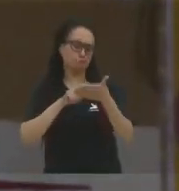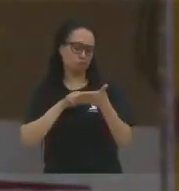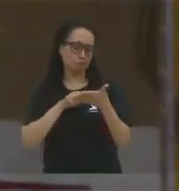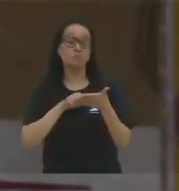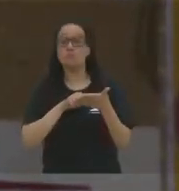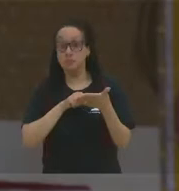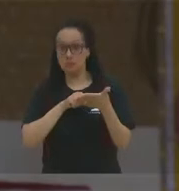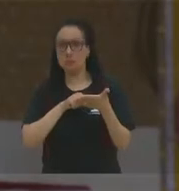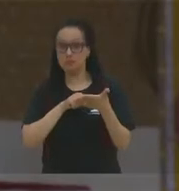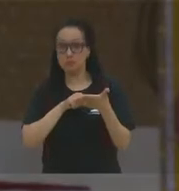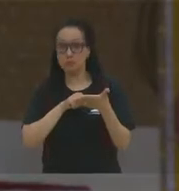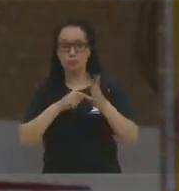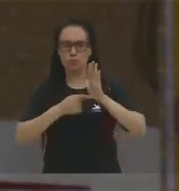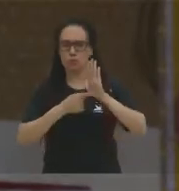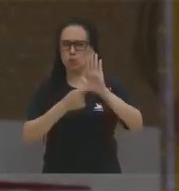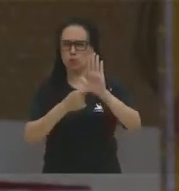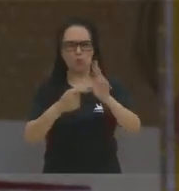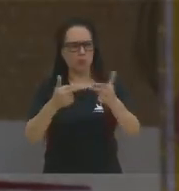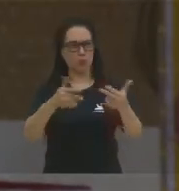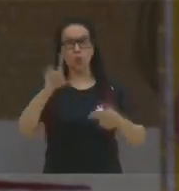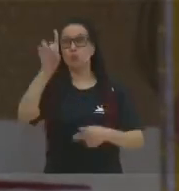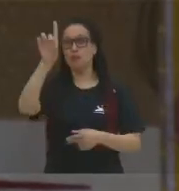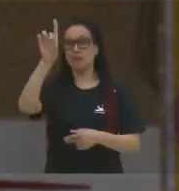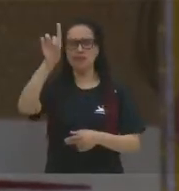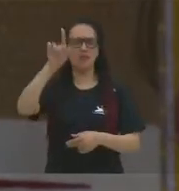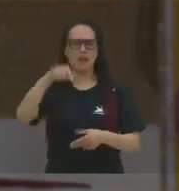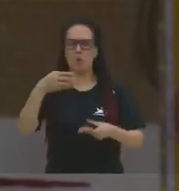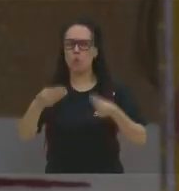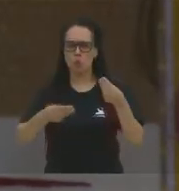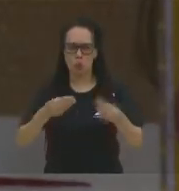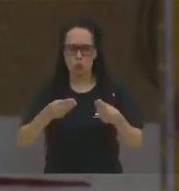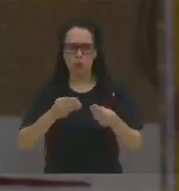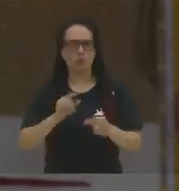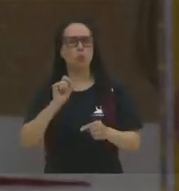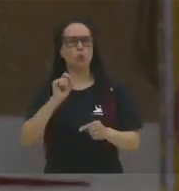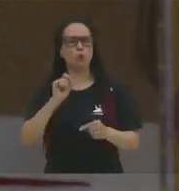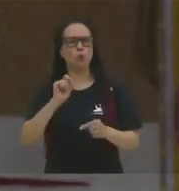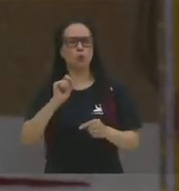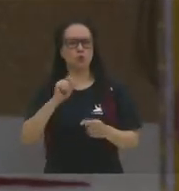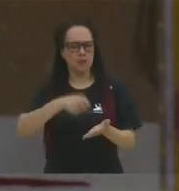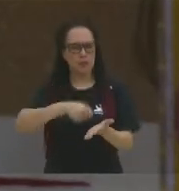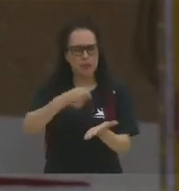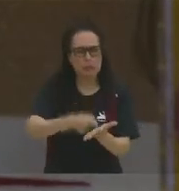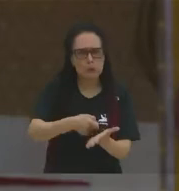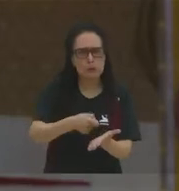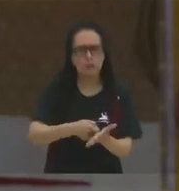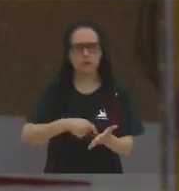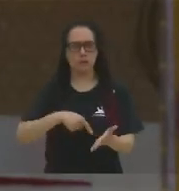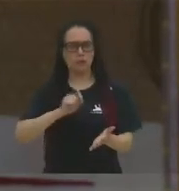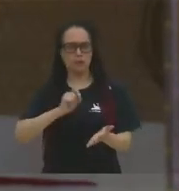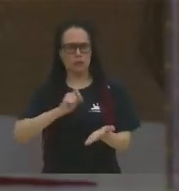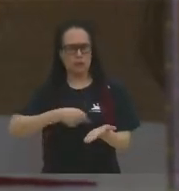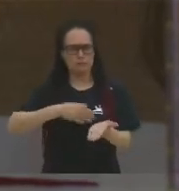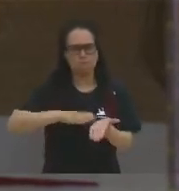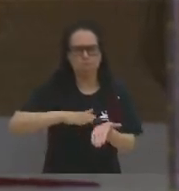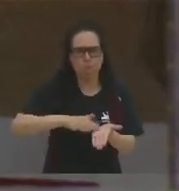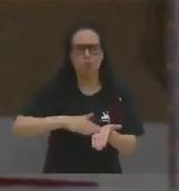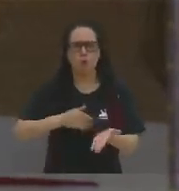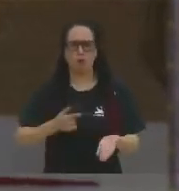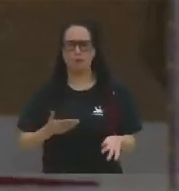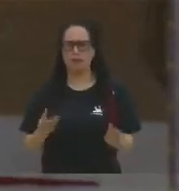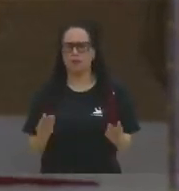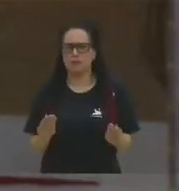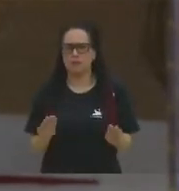mostrando as coisas que Deus é, que Ele castiga, que Ele pune, que Ele isso, que Ele aquilo. Minha nossa, fosse pegar o